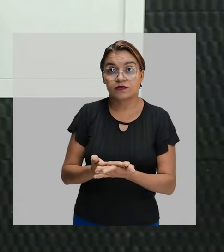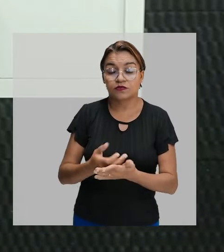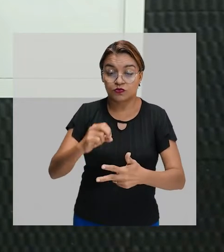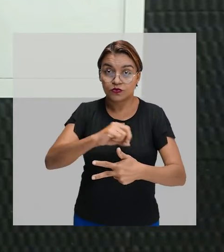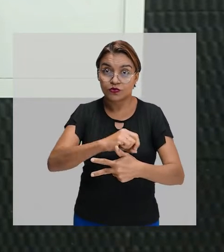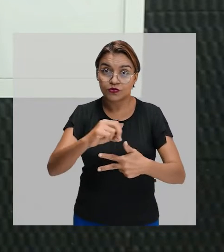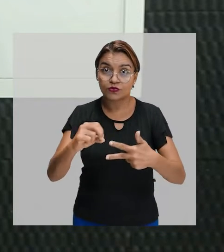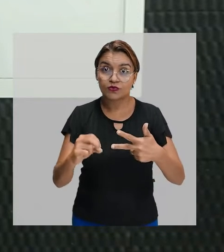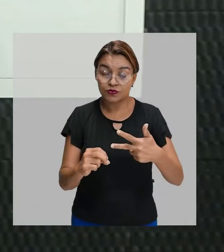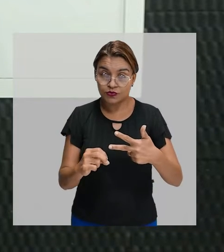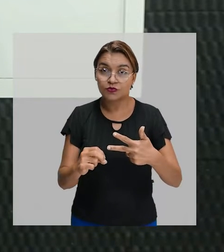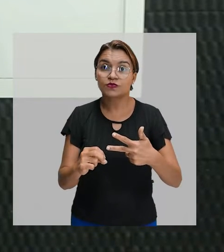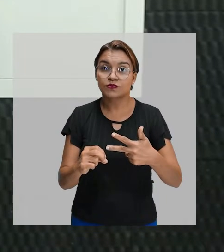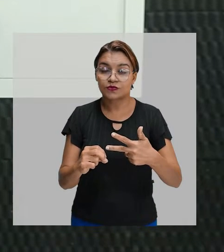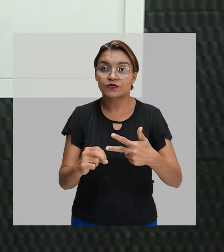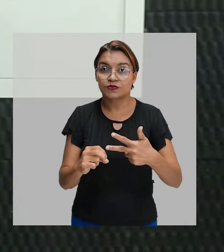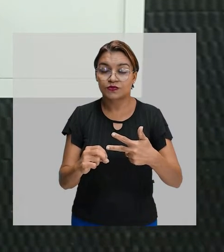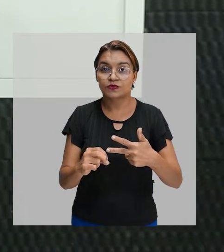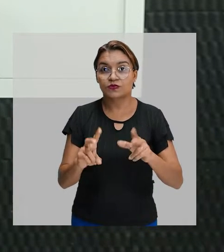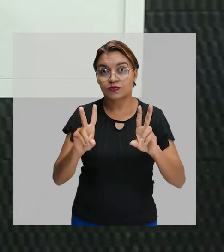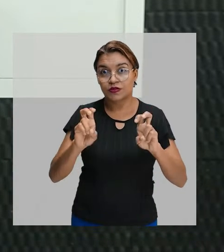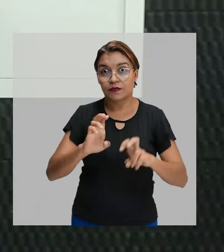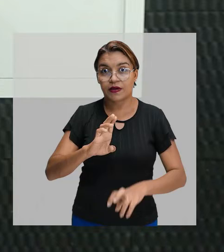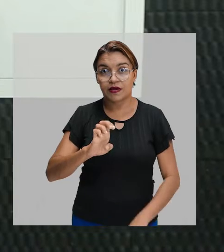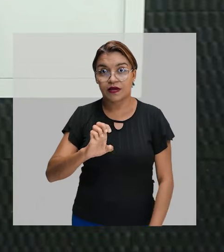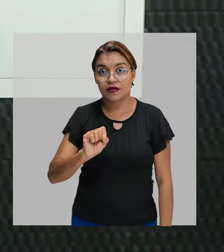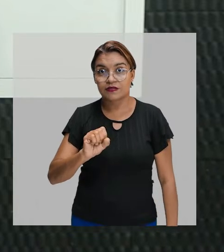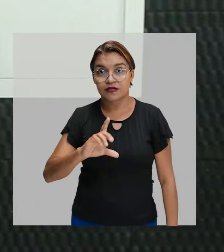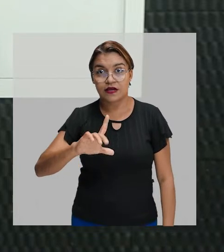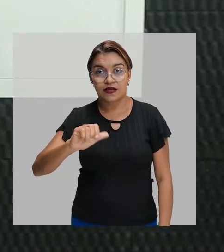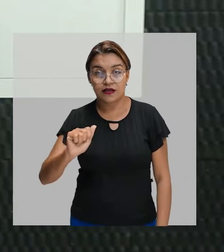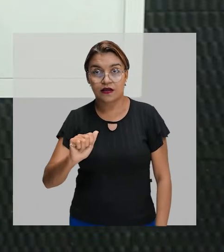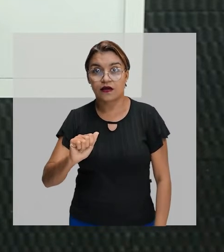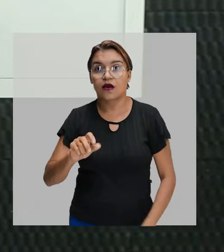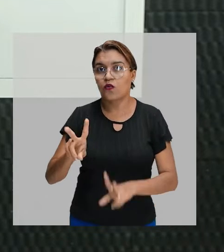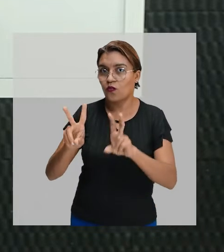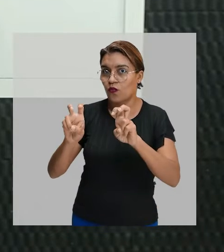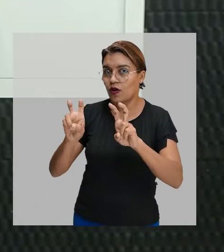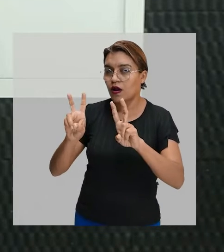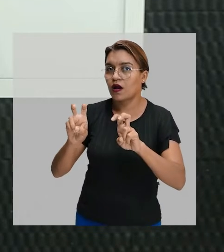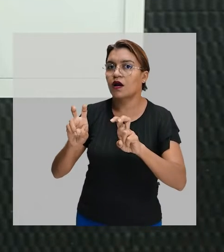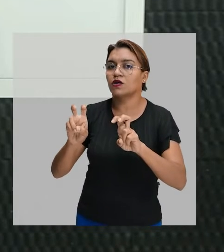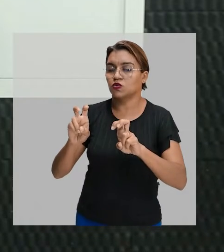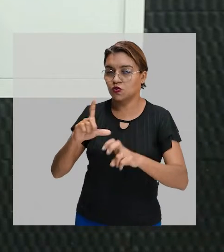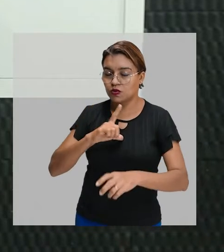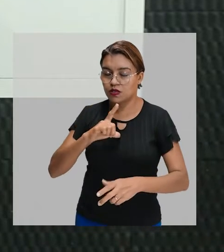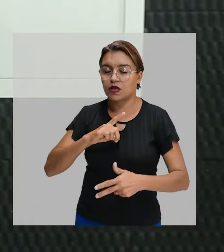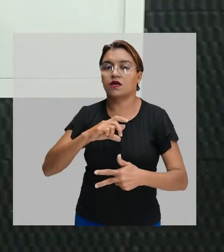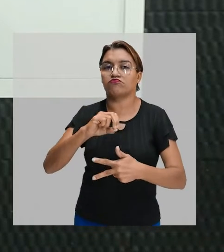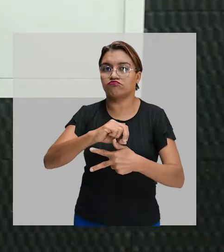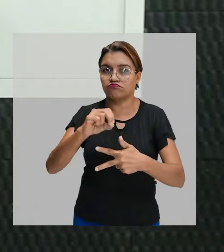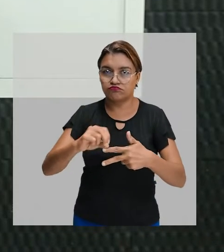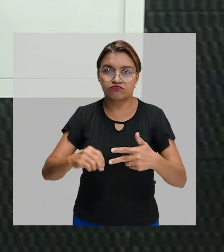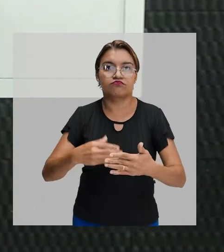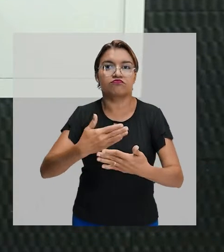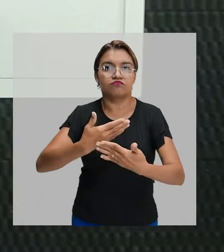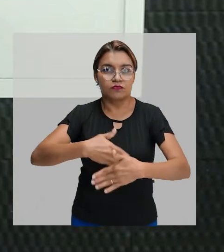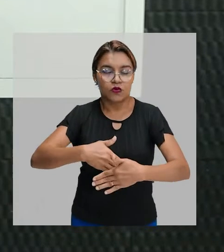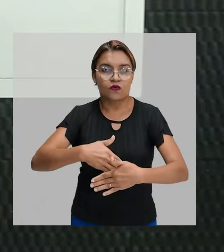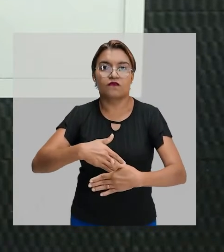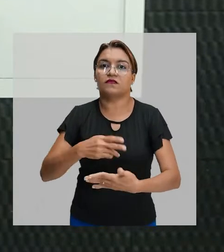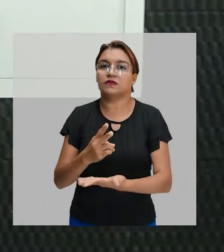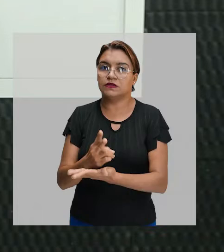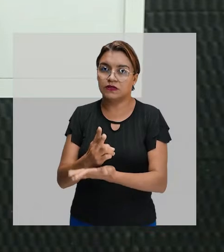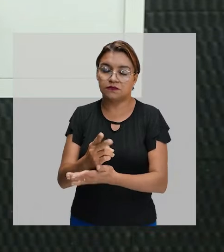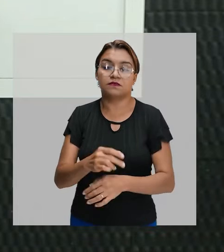de questões no Enem envolvendo escala que que está fazendo isso porque é um assunto bastante recorrente nas provas do Enem em que